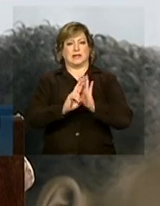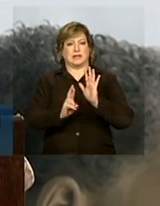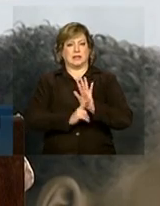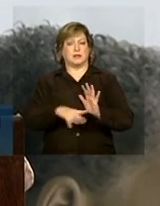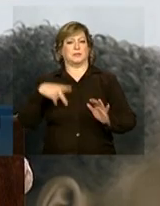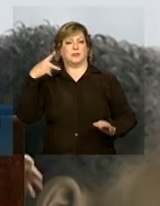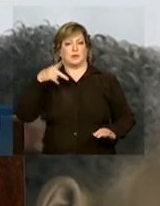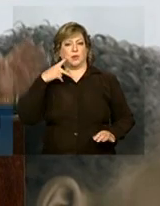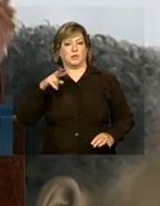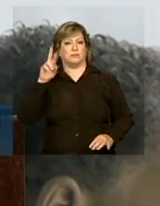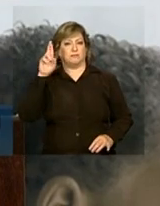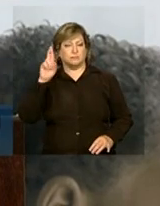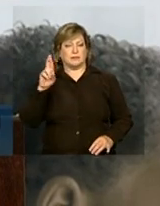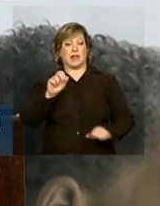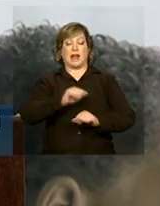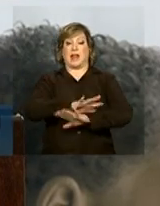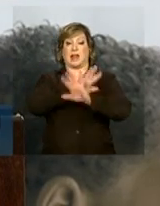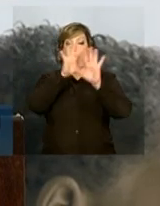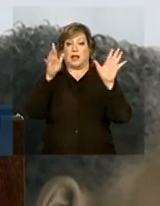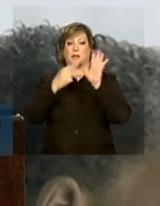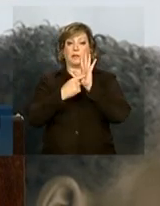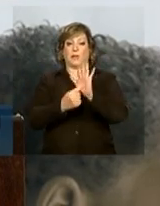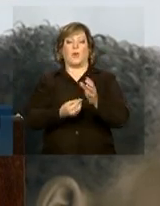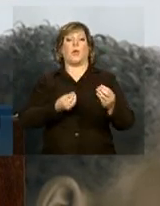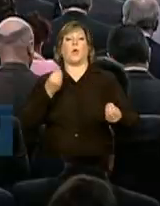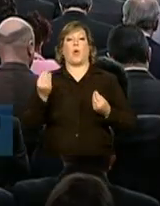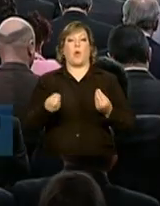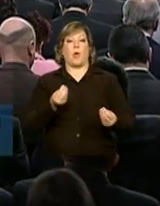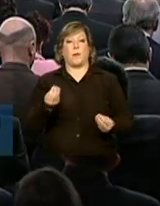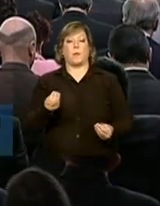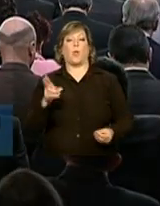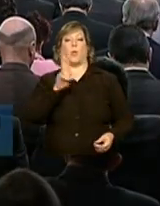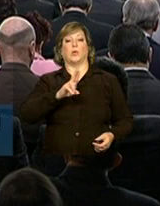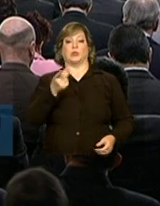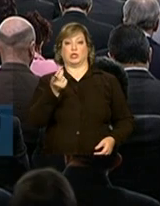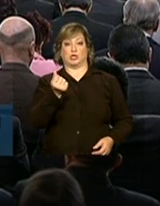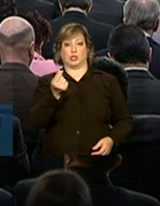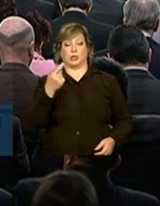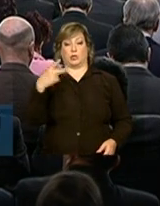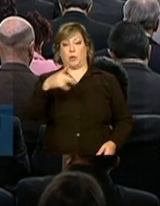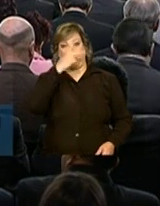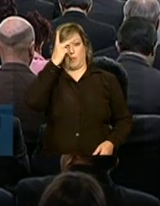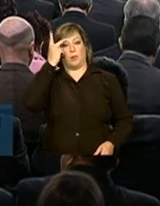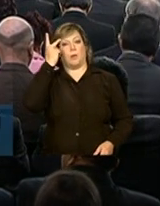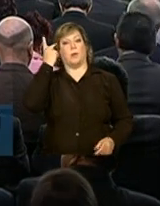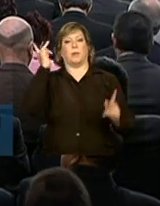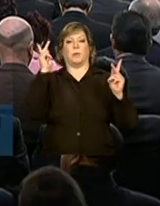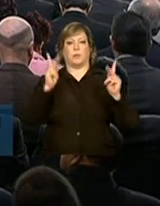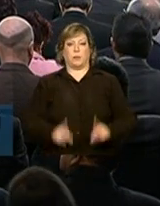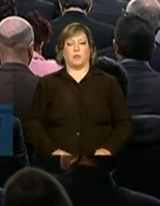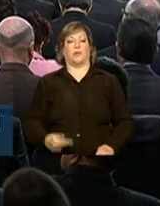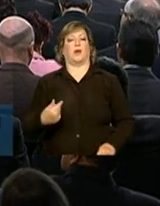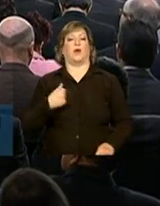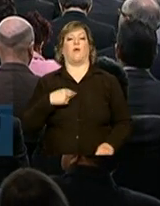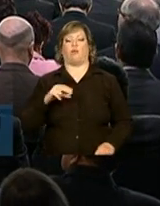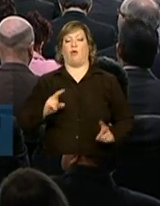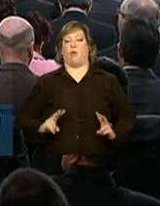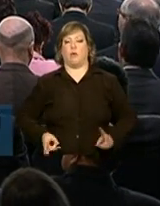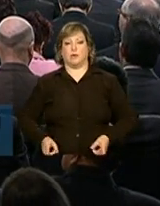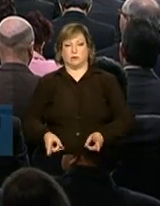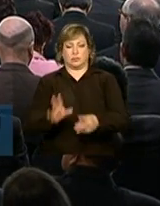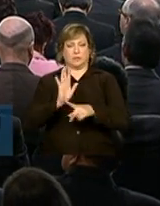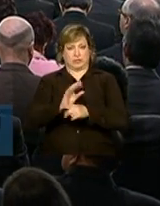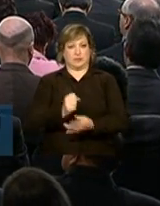política, de uso transparente do dinheiro público e de combate à corrupção. Eu vou continuar a